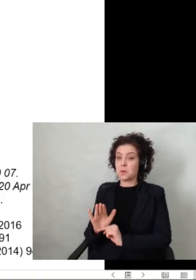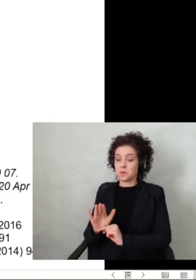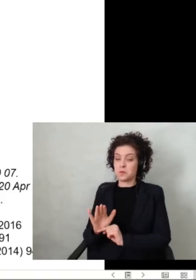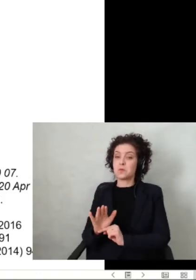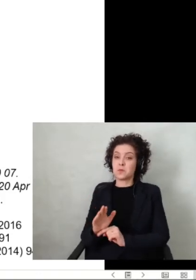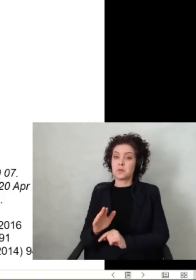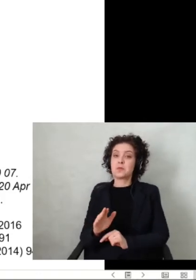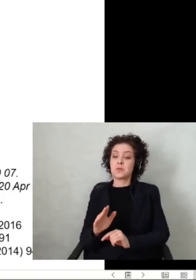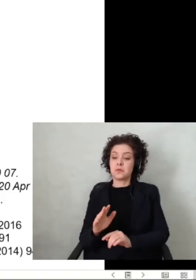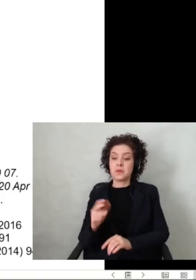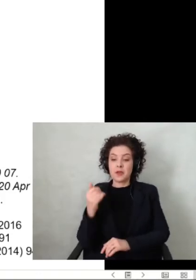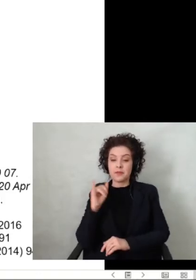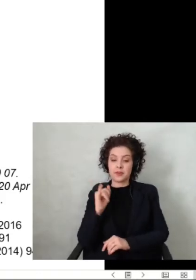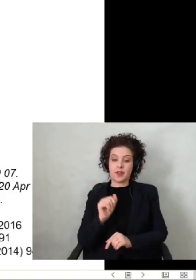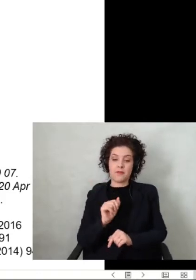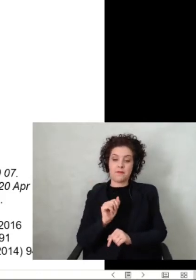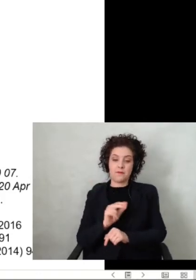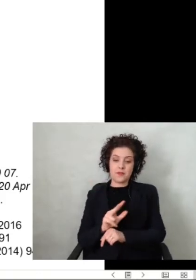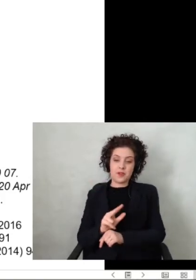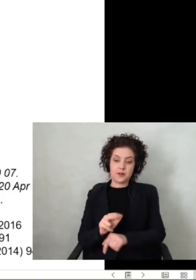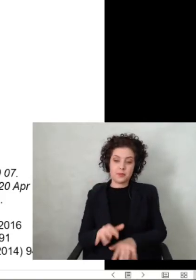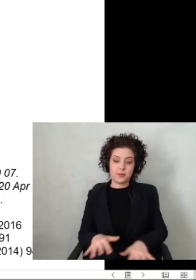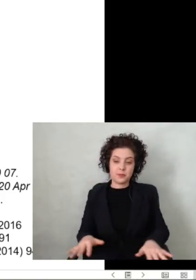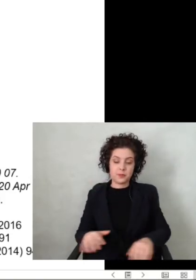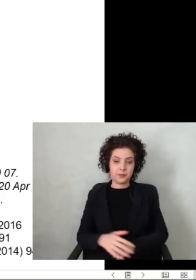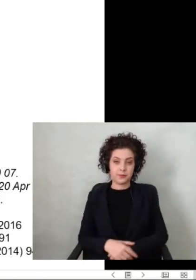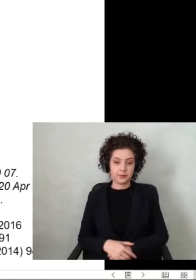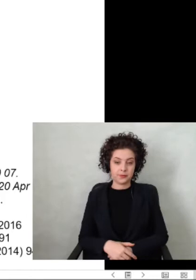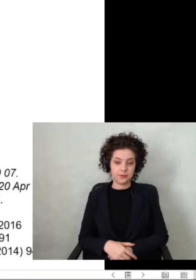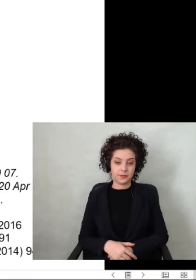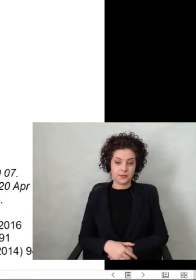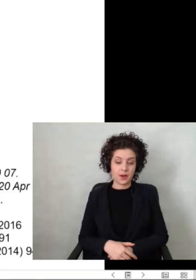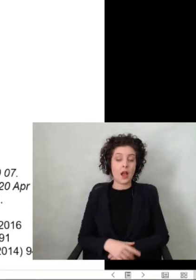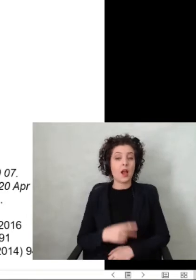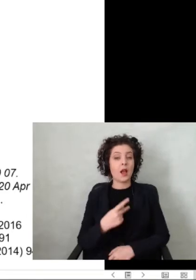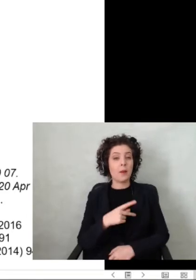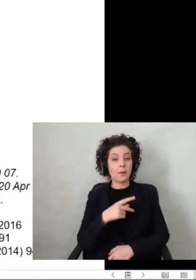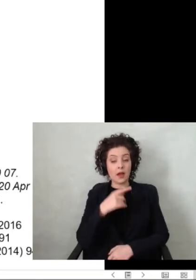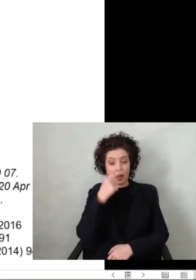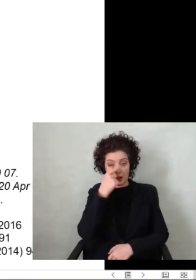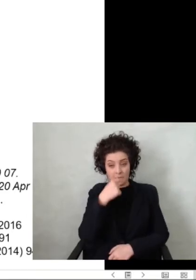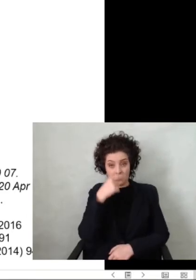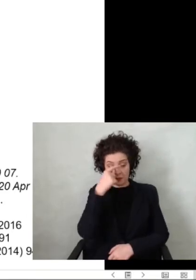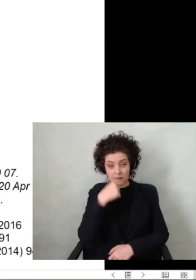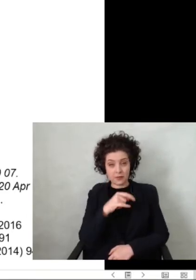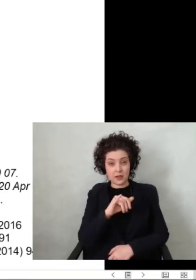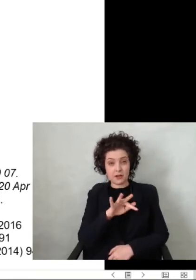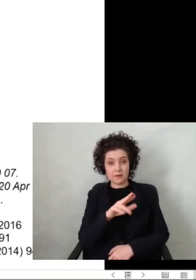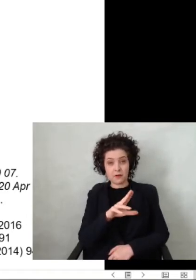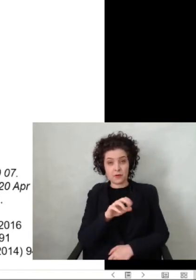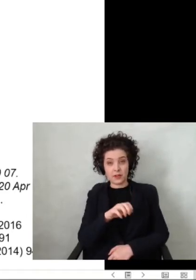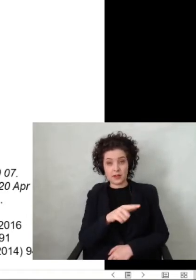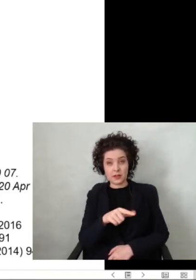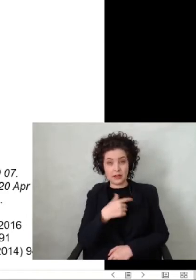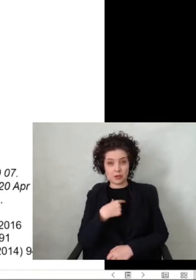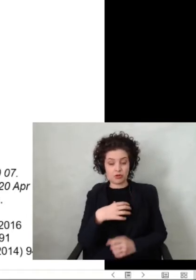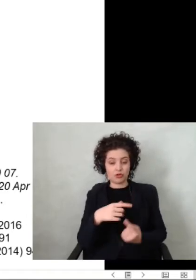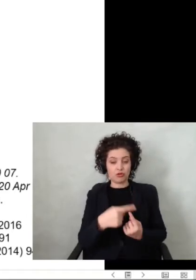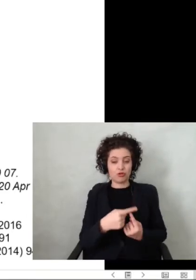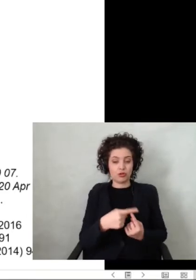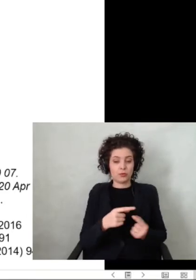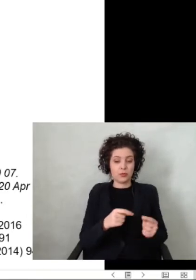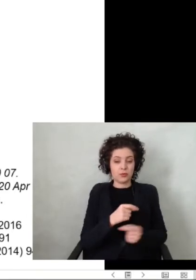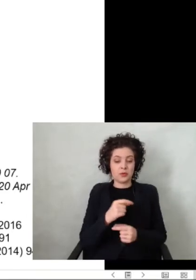viral. E para o influenza, ele tem até uma ação lá no final do ciclo de replicação, que é da maturação do